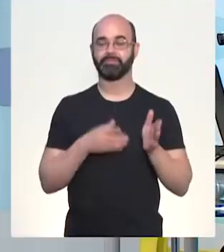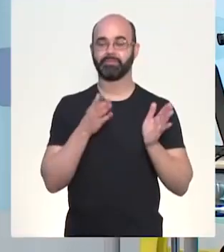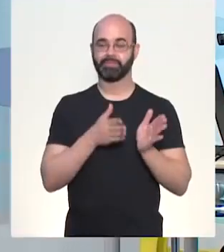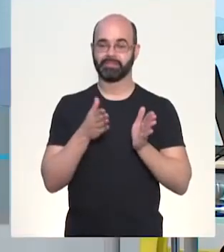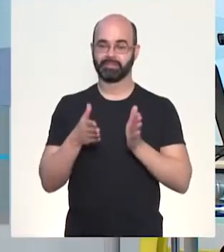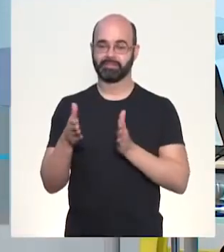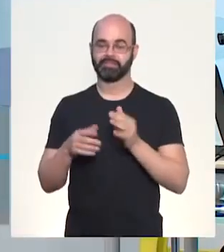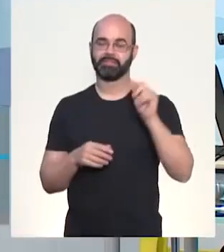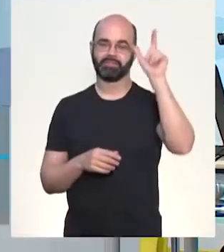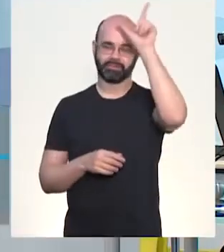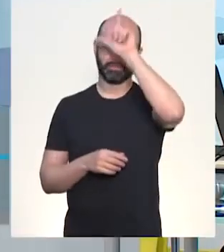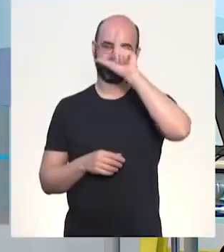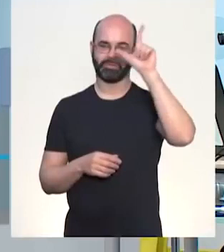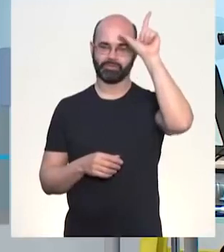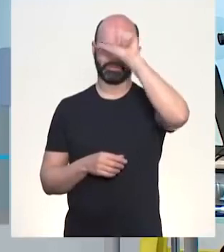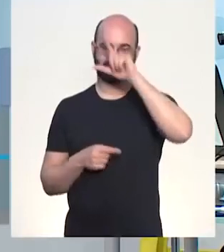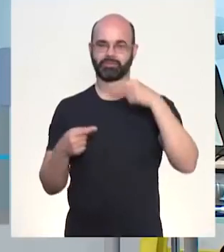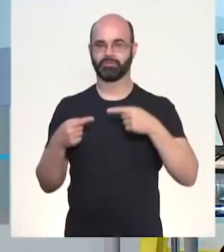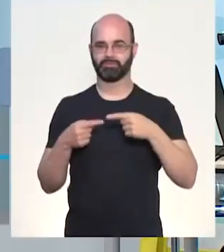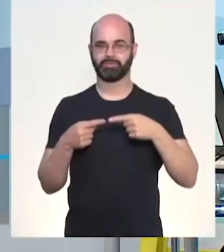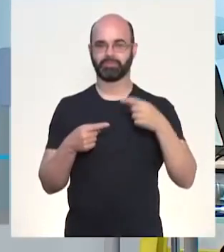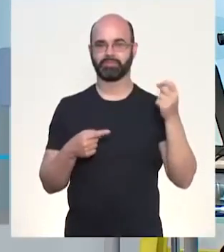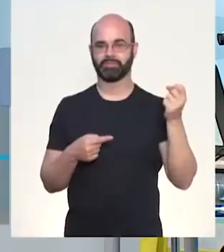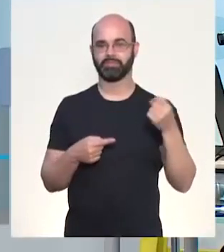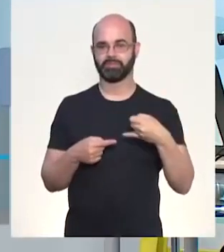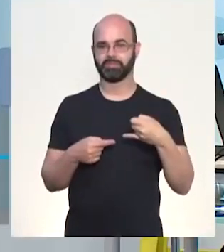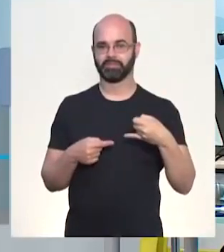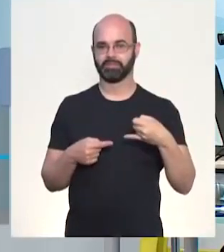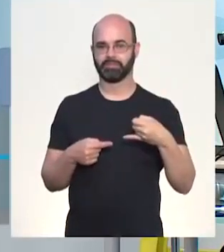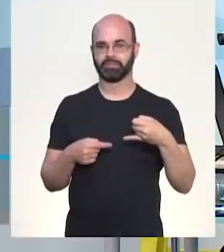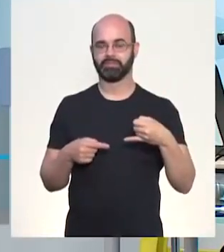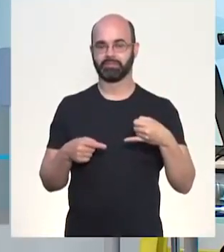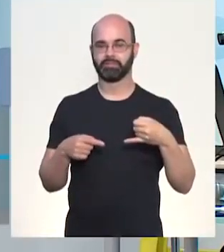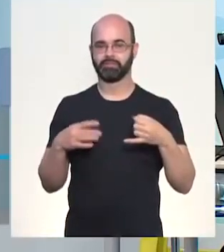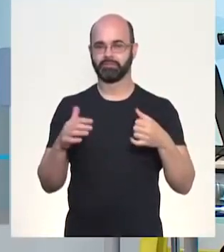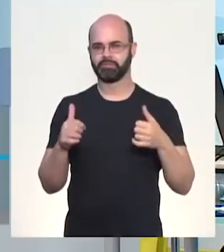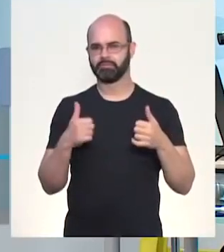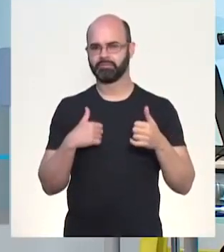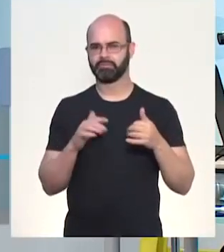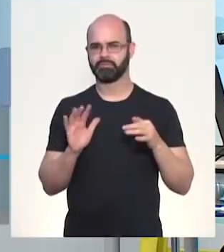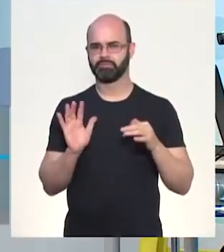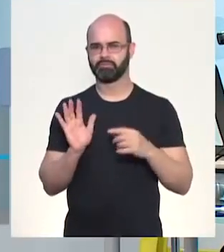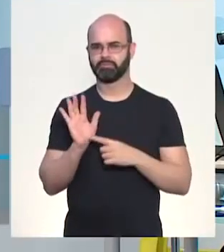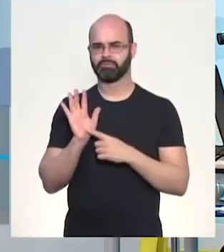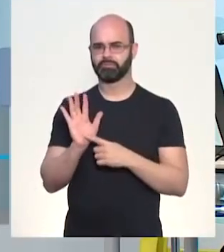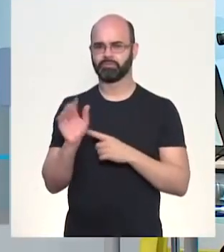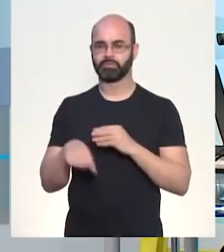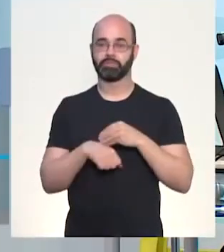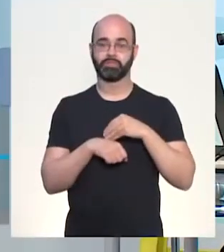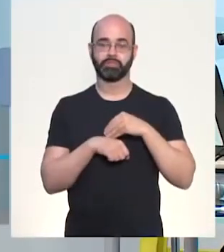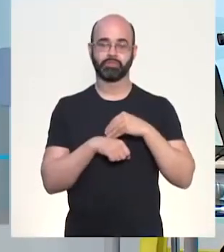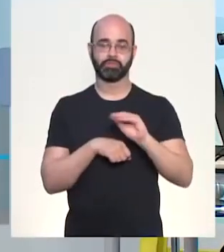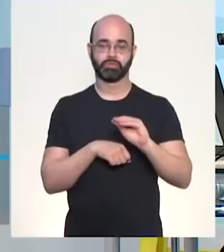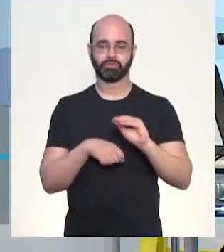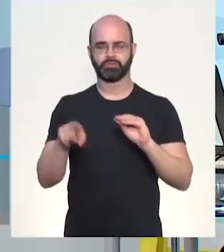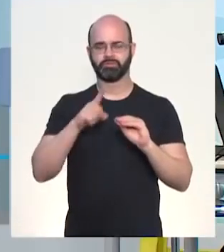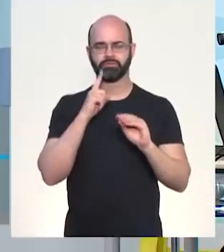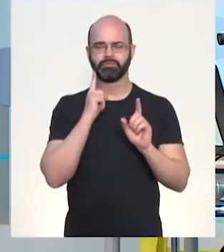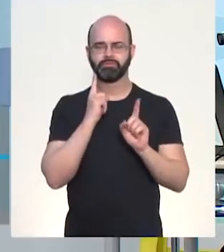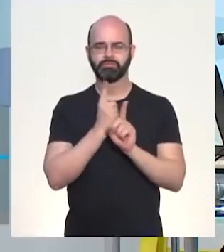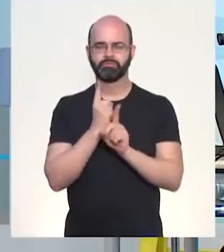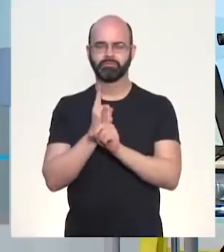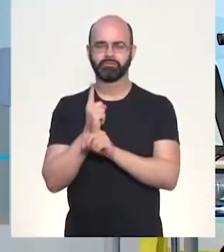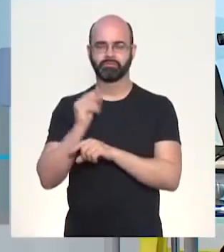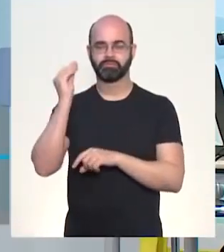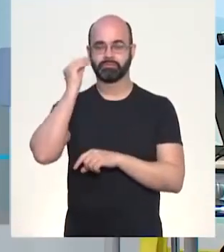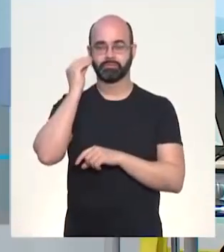existe uma lógica, sim, na construção delas. E acho que deixa a dica para vocês, né? Procure descobrir qual que é